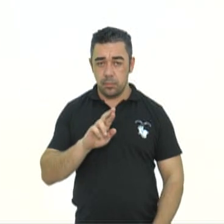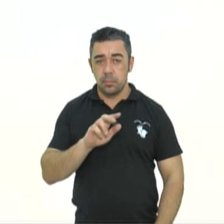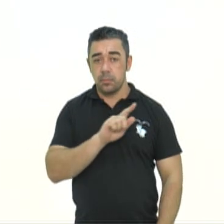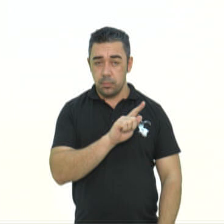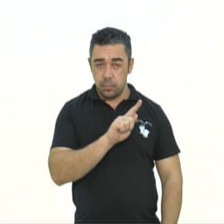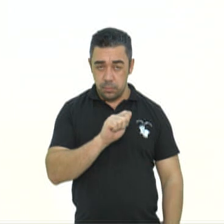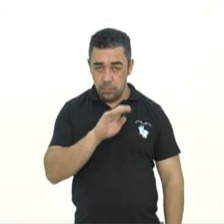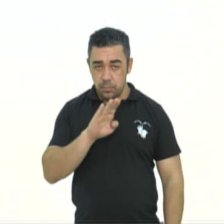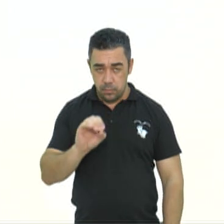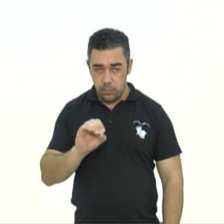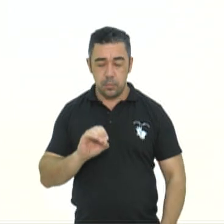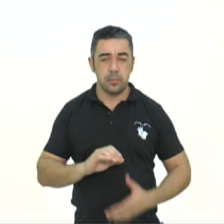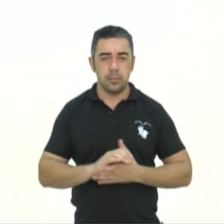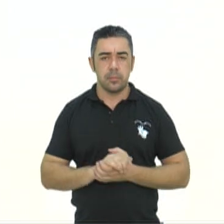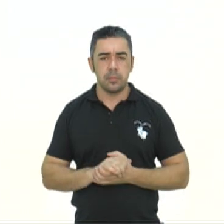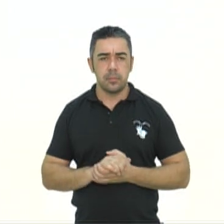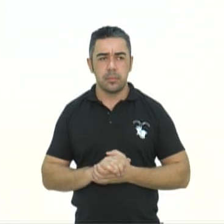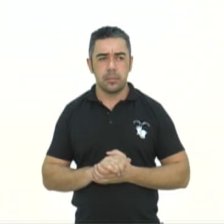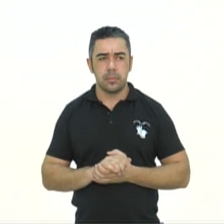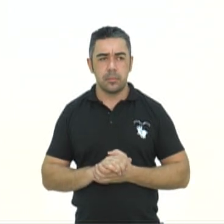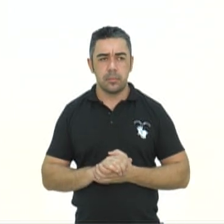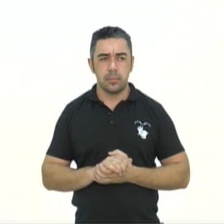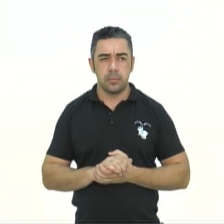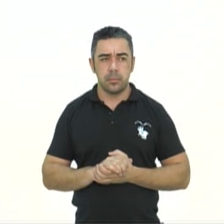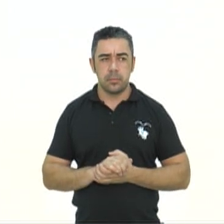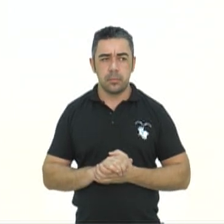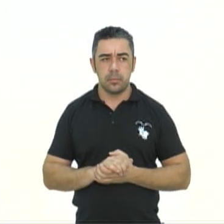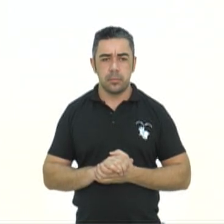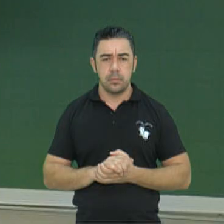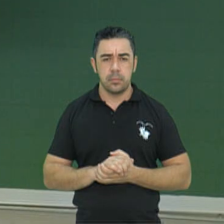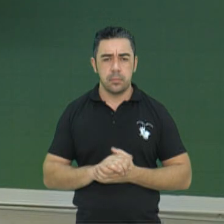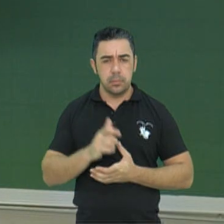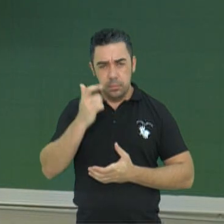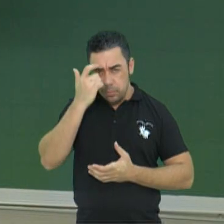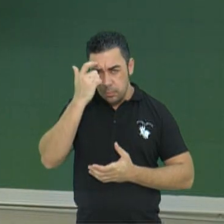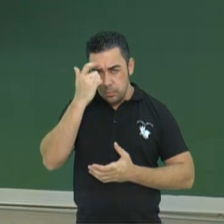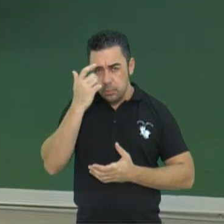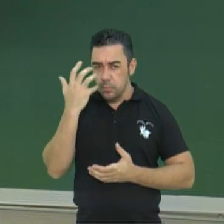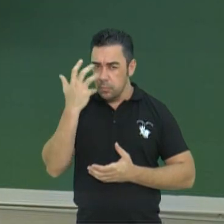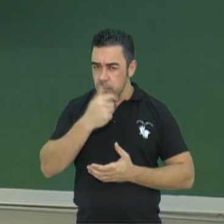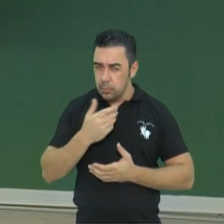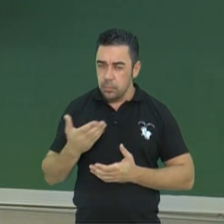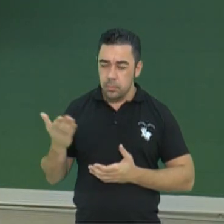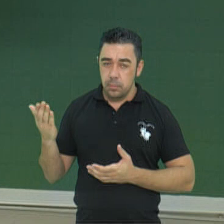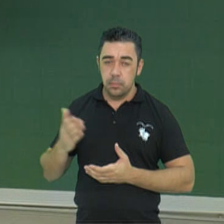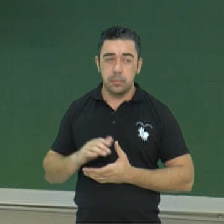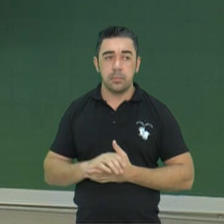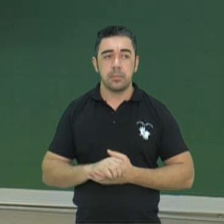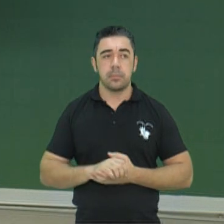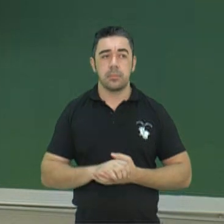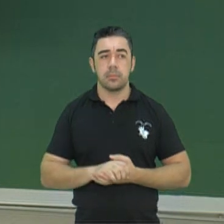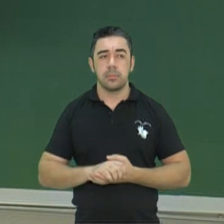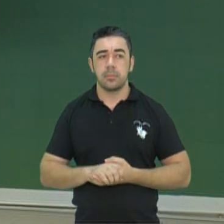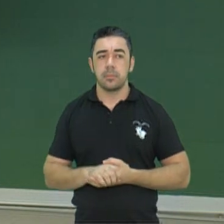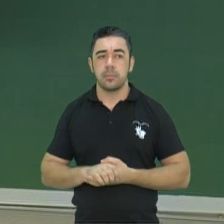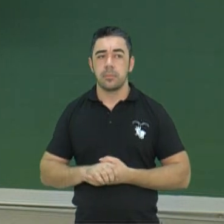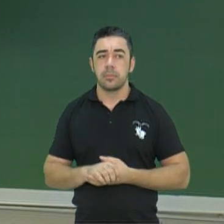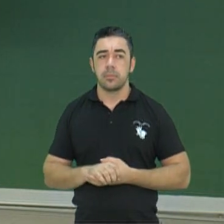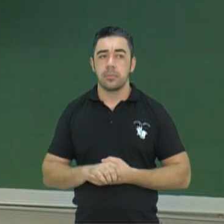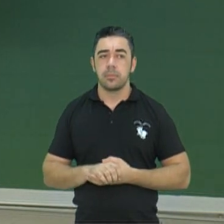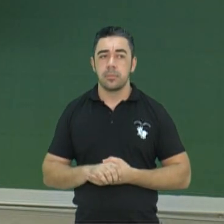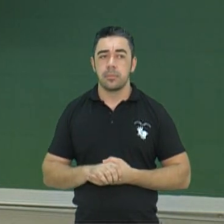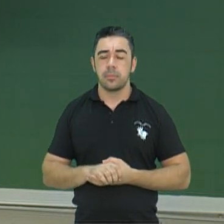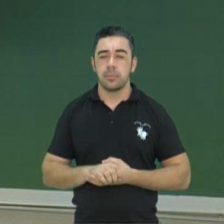Marques. Vou falar em espanhol. Penso que esse aqui é mais bonito. Sobre Gabriel Garcia Marques,